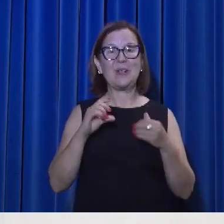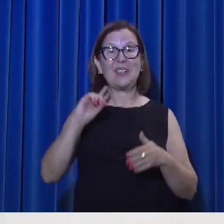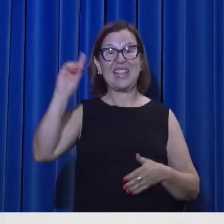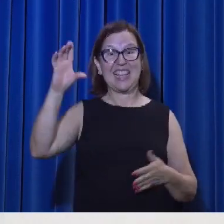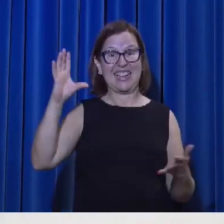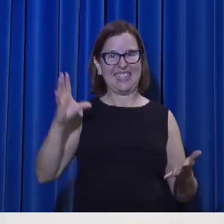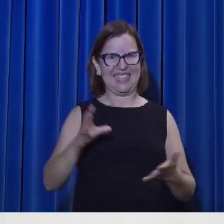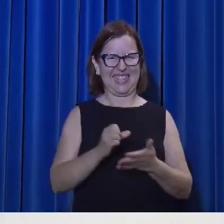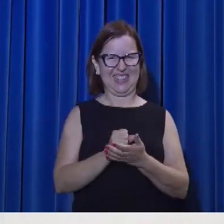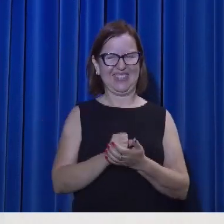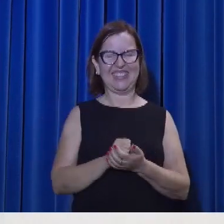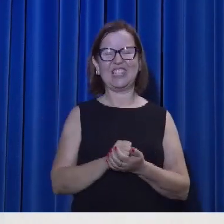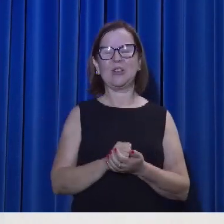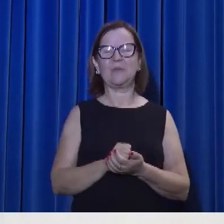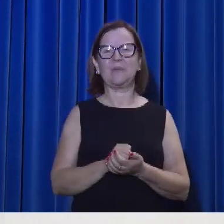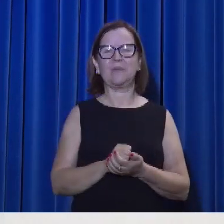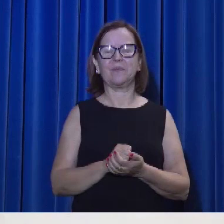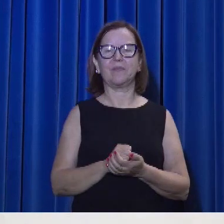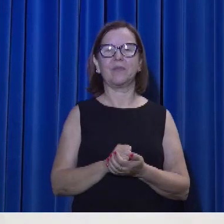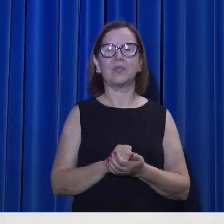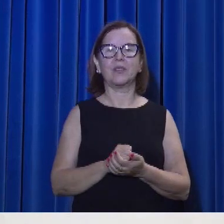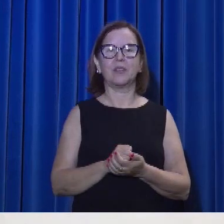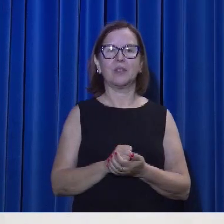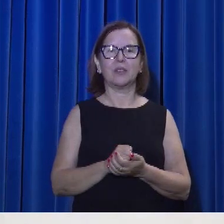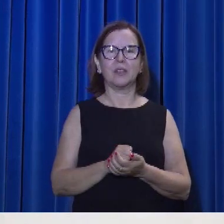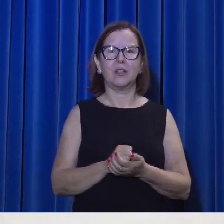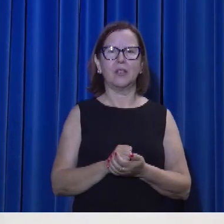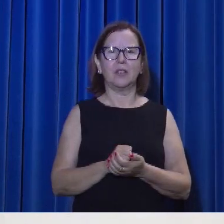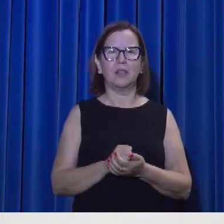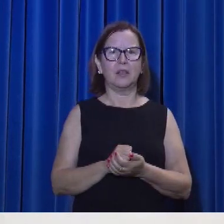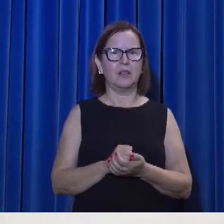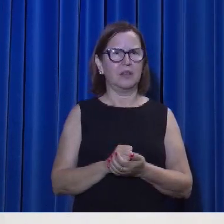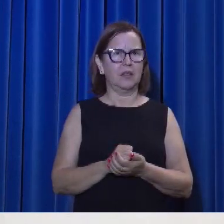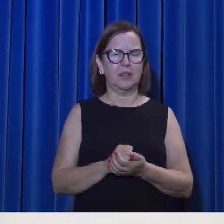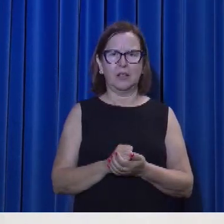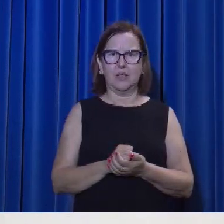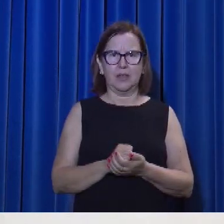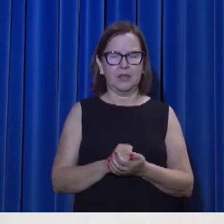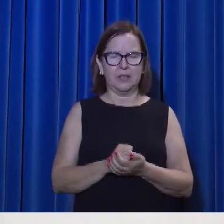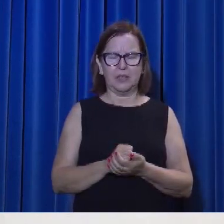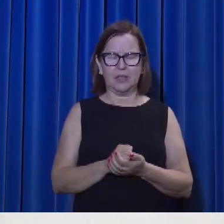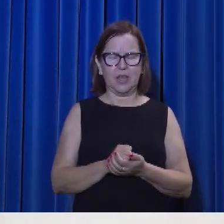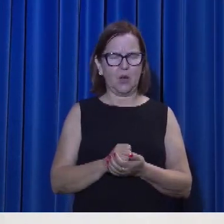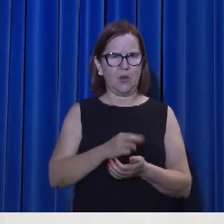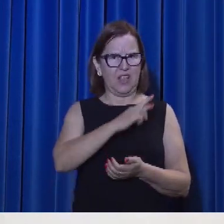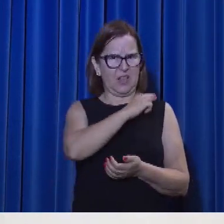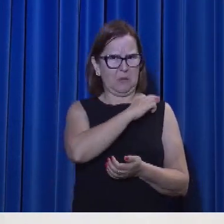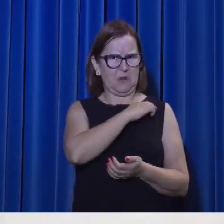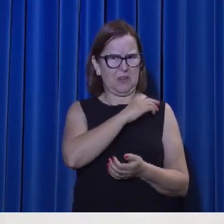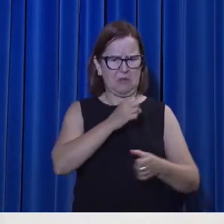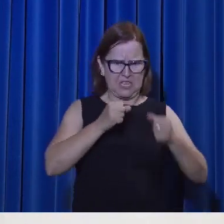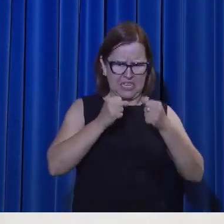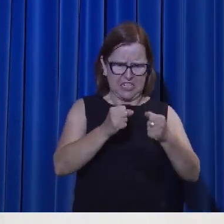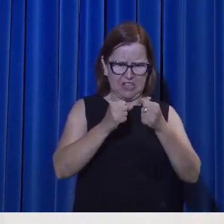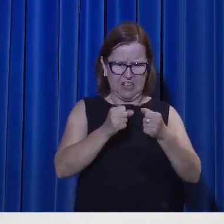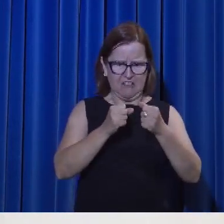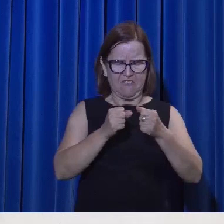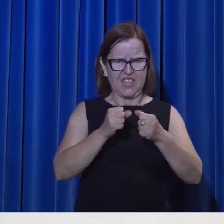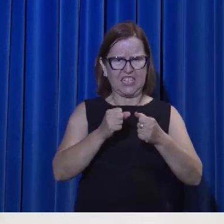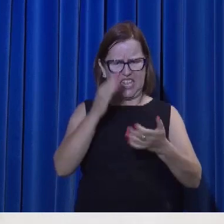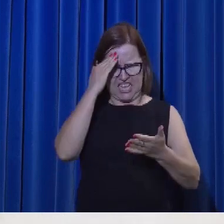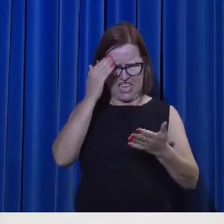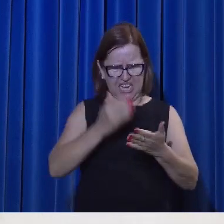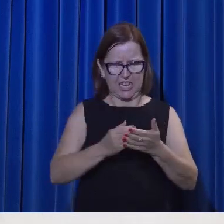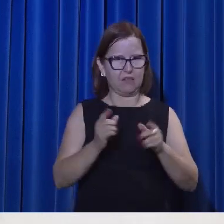salvar. O nosso papel, meus irmãos, não é tentar convencer ninguém. Nós somos como João Batista, a gente vem para testificar da